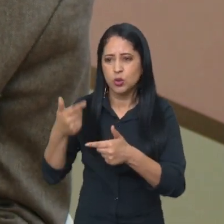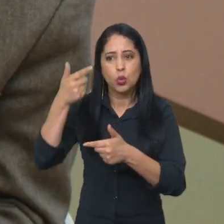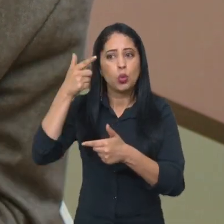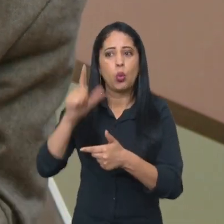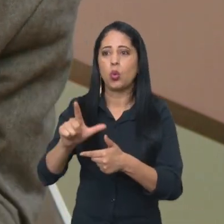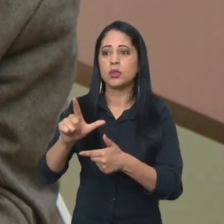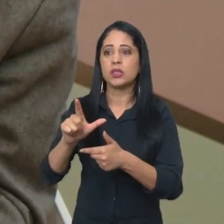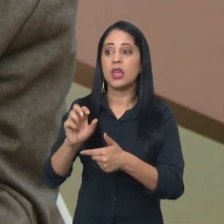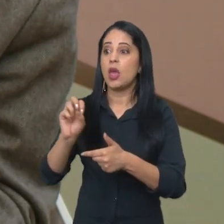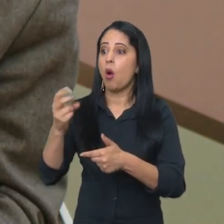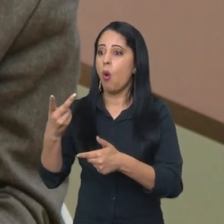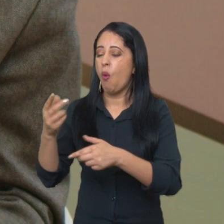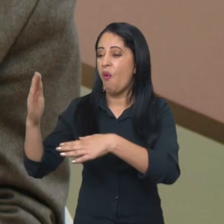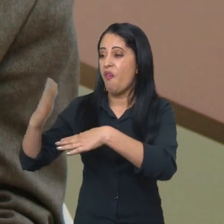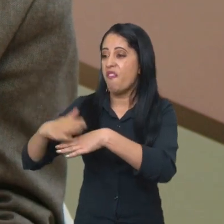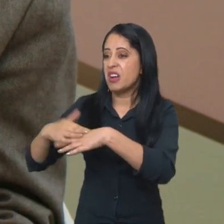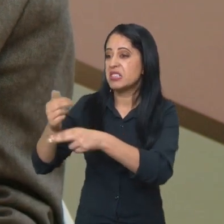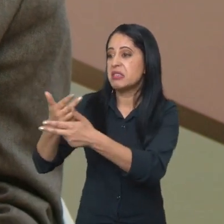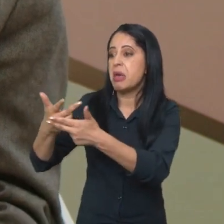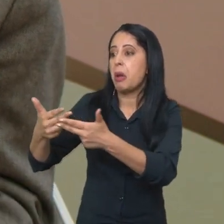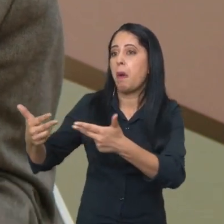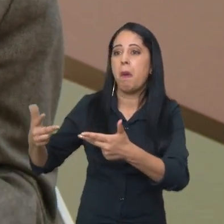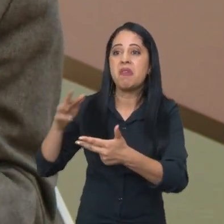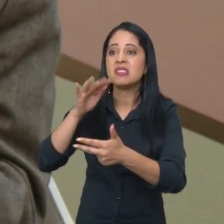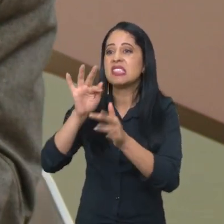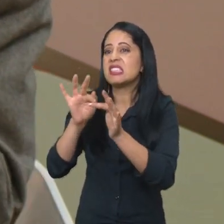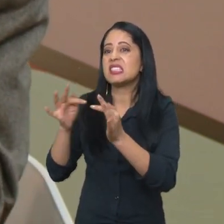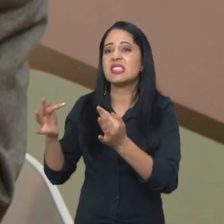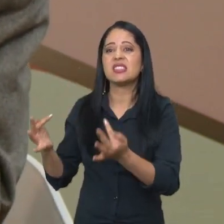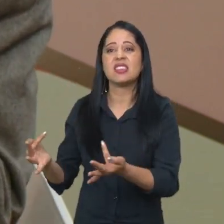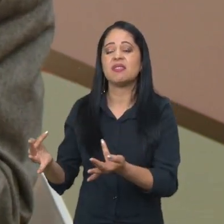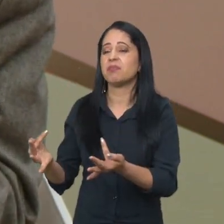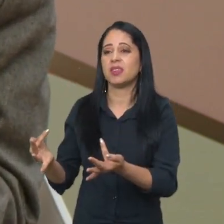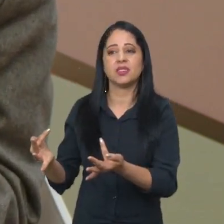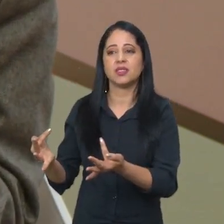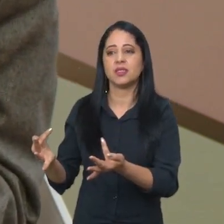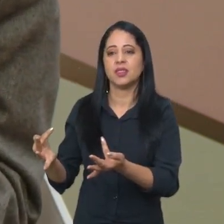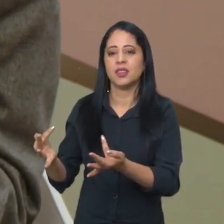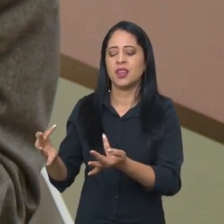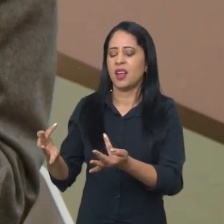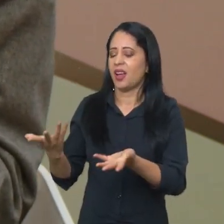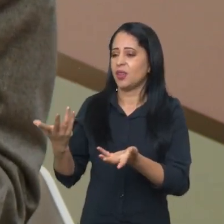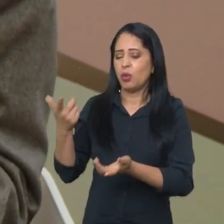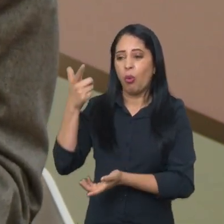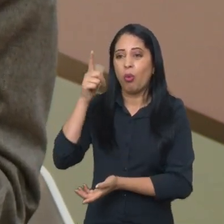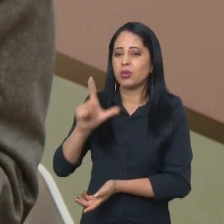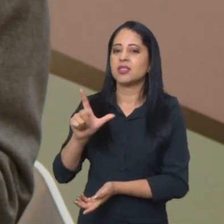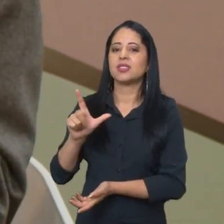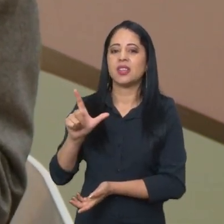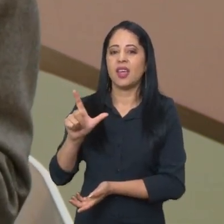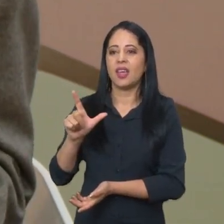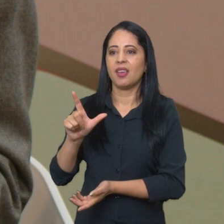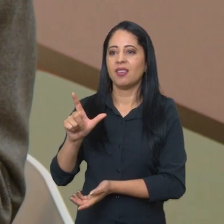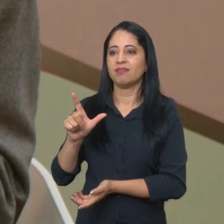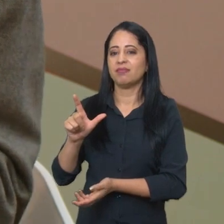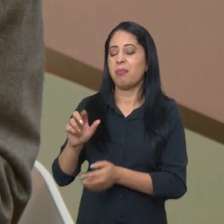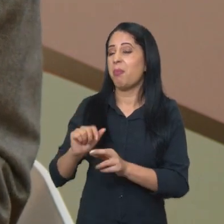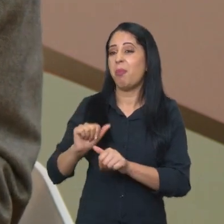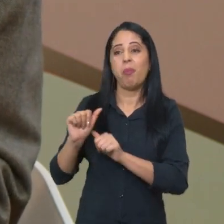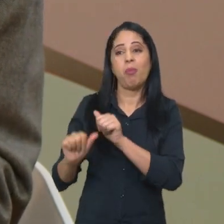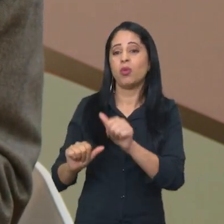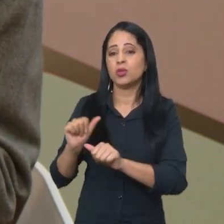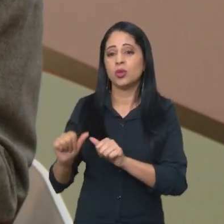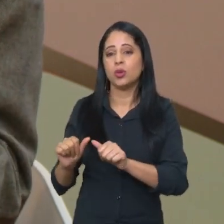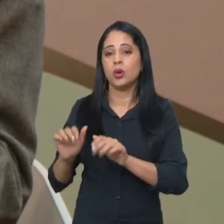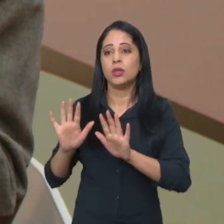ou mesmo tarefa simples, quando você percebe o seu desempenho já não é mais o mesmo, né? Então